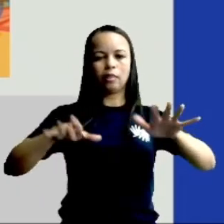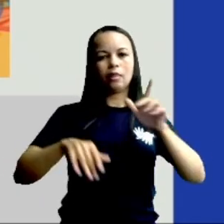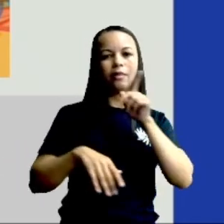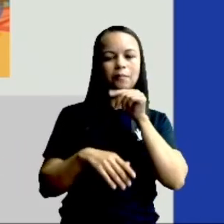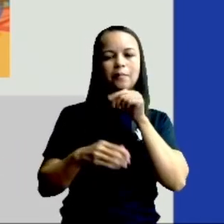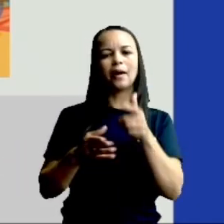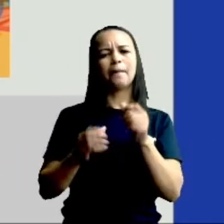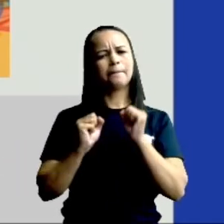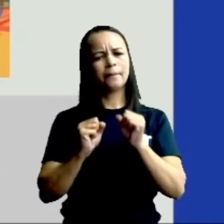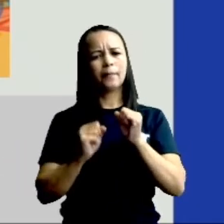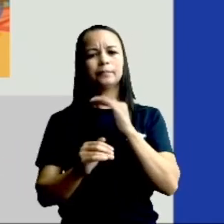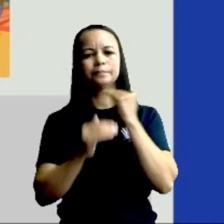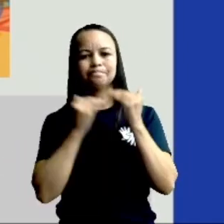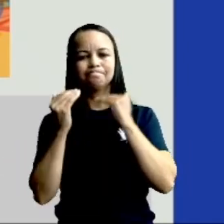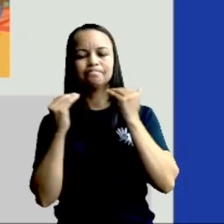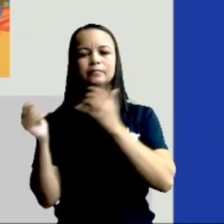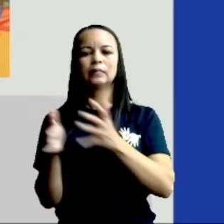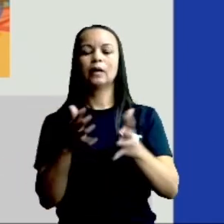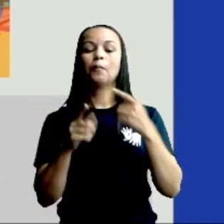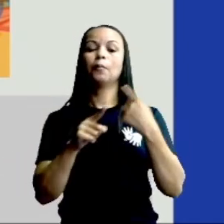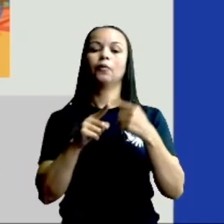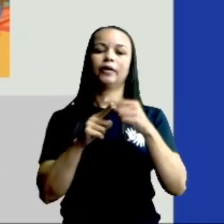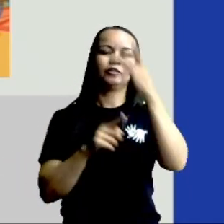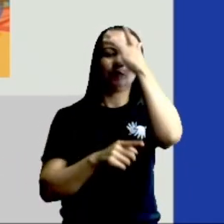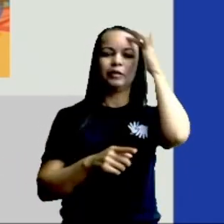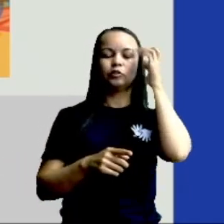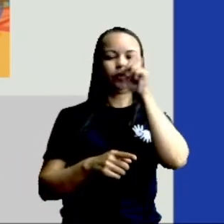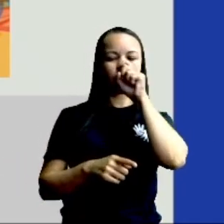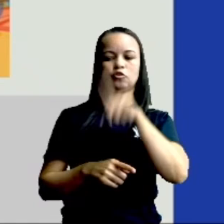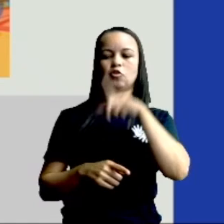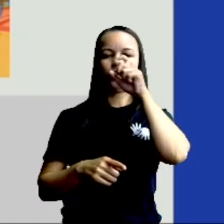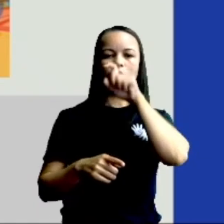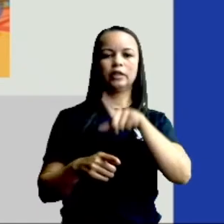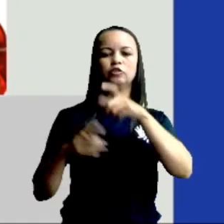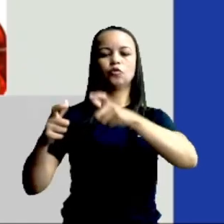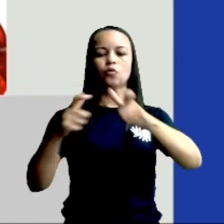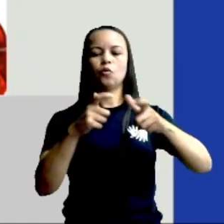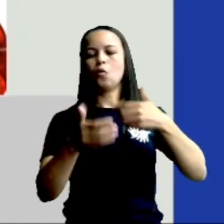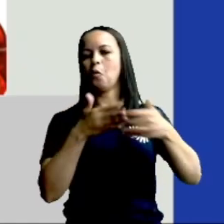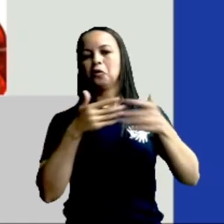não estão jogando lixo no lugar apropriado, no lugar